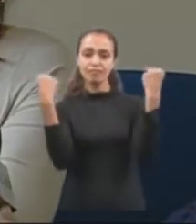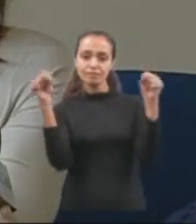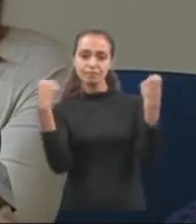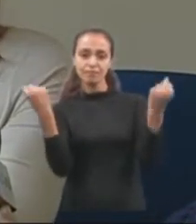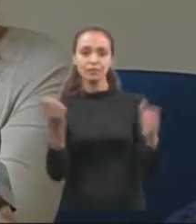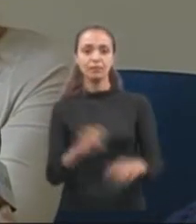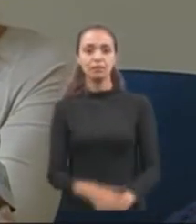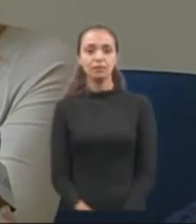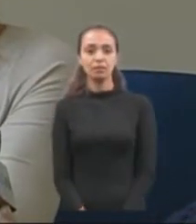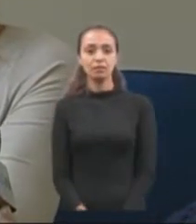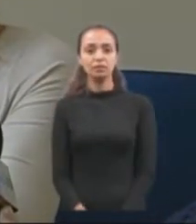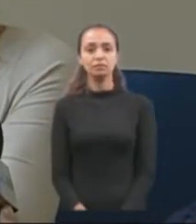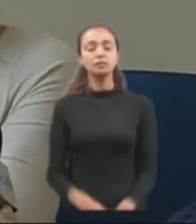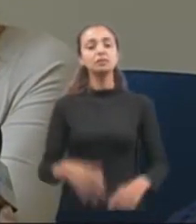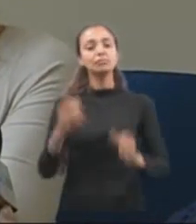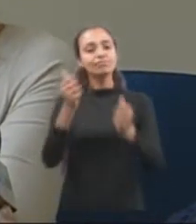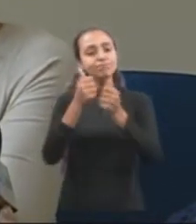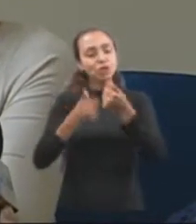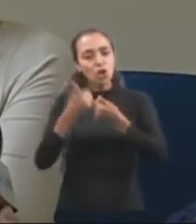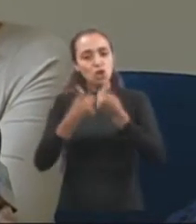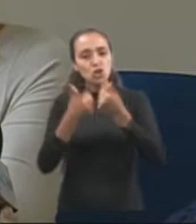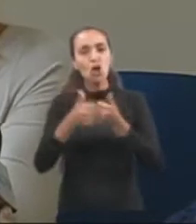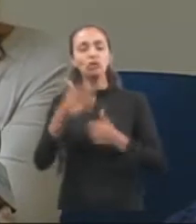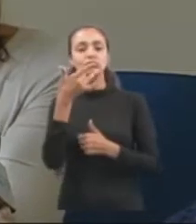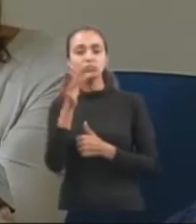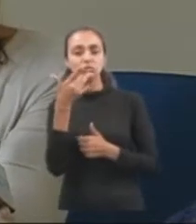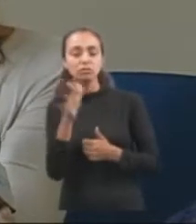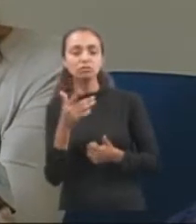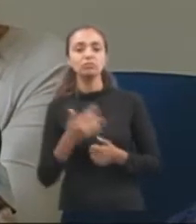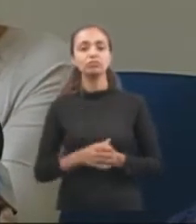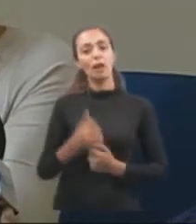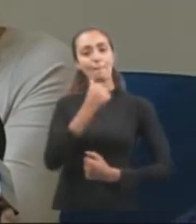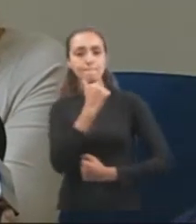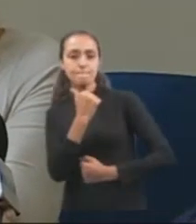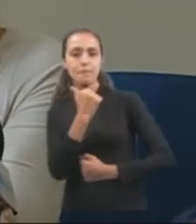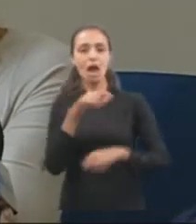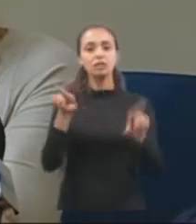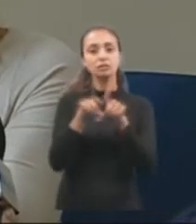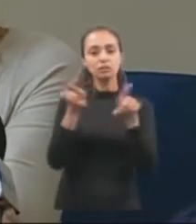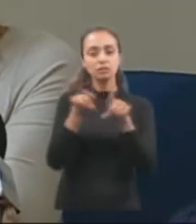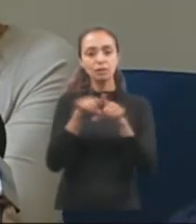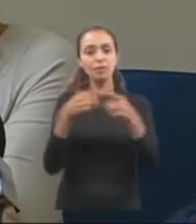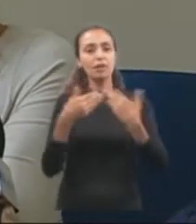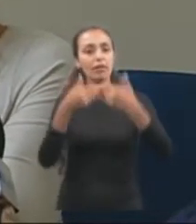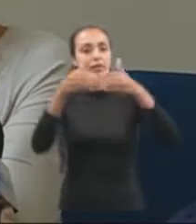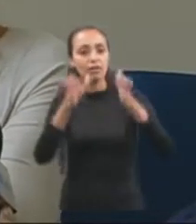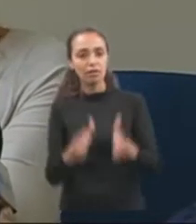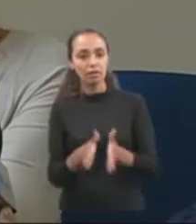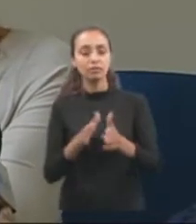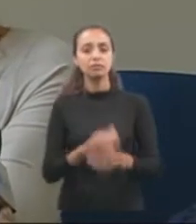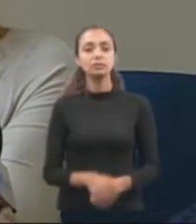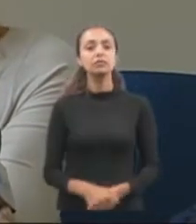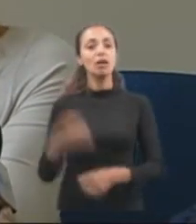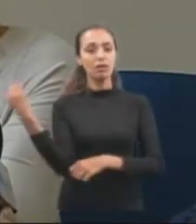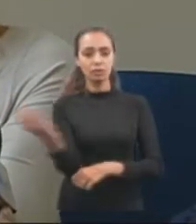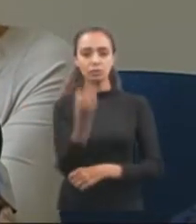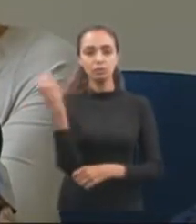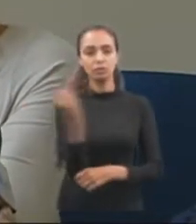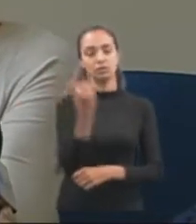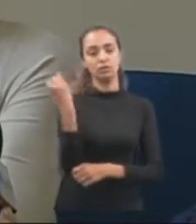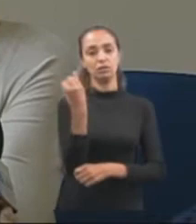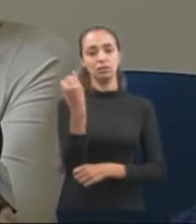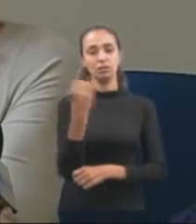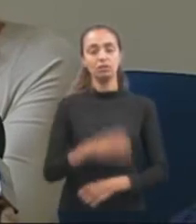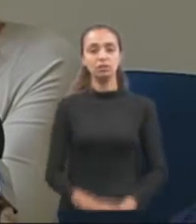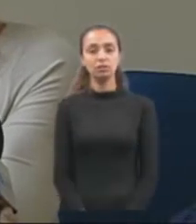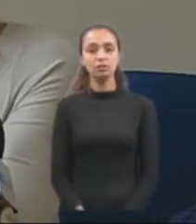eles têm tarde de jogos, de bingo, tem um baile todas as quintas-feiras que é aberto. E isso é importante, que é uma maneira